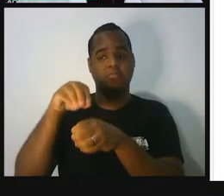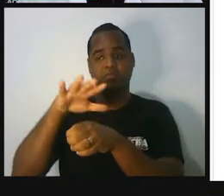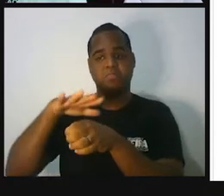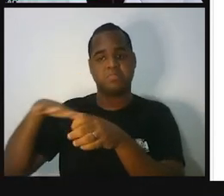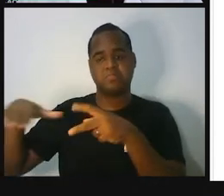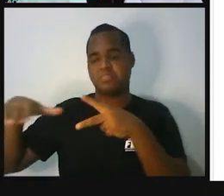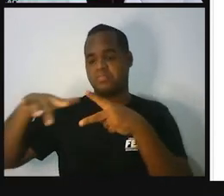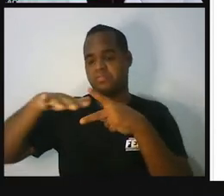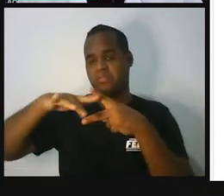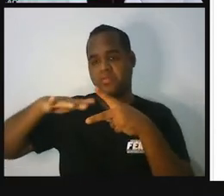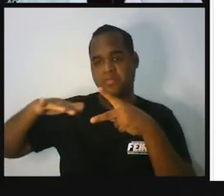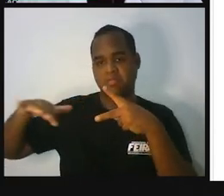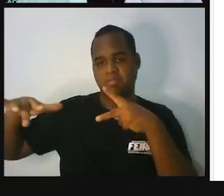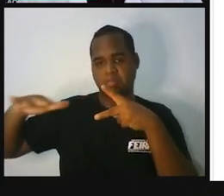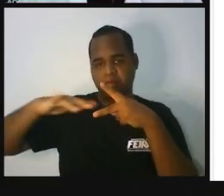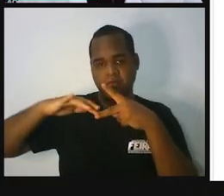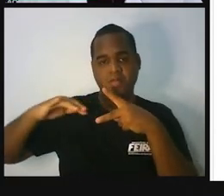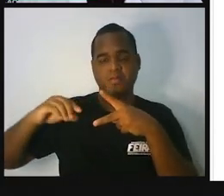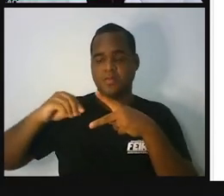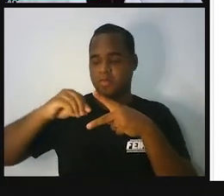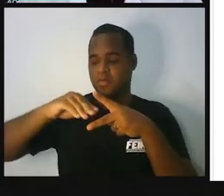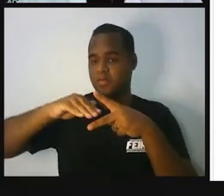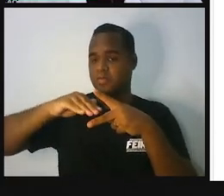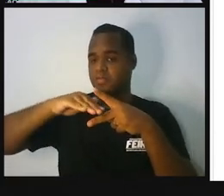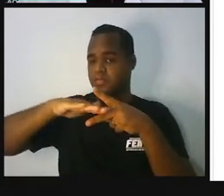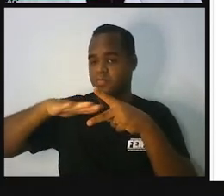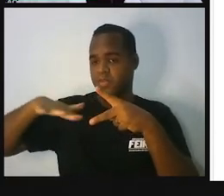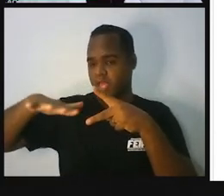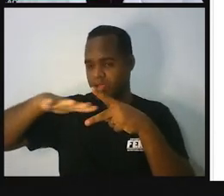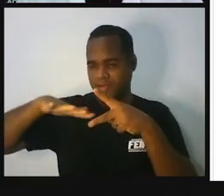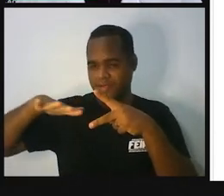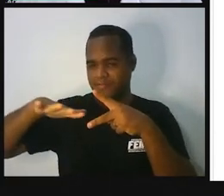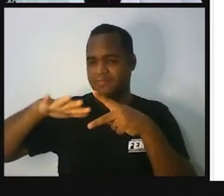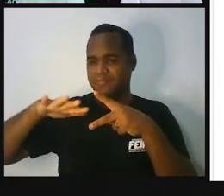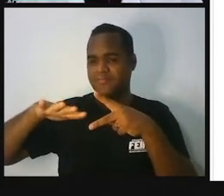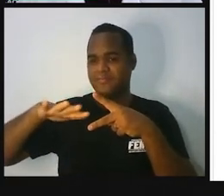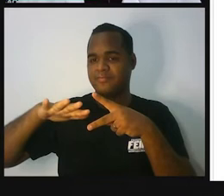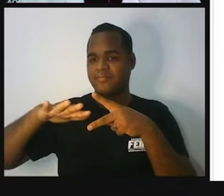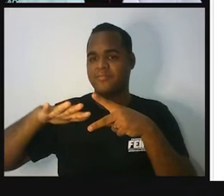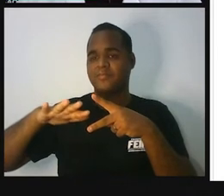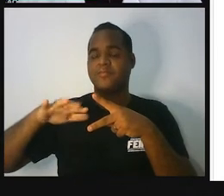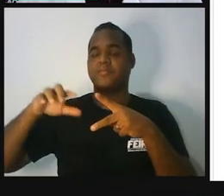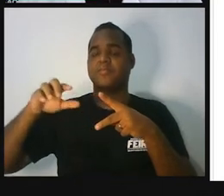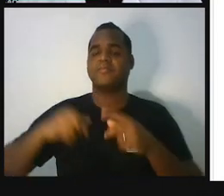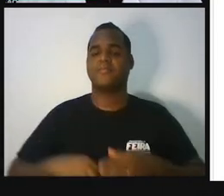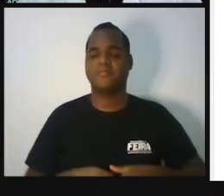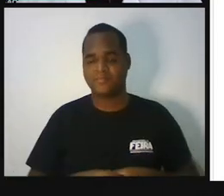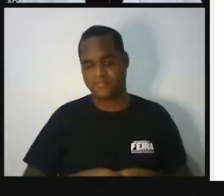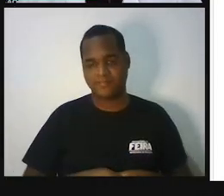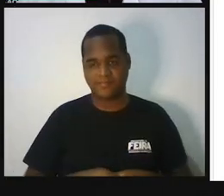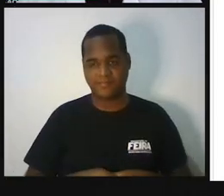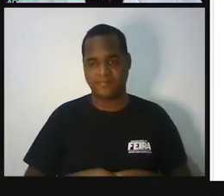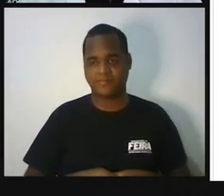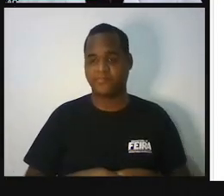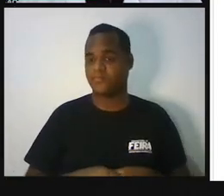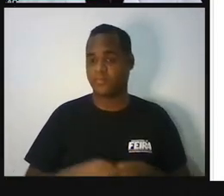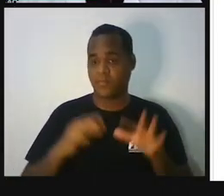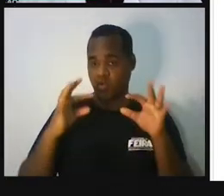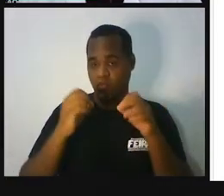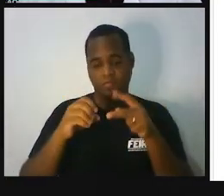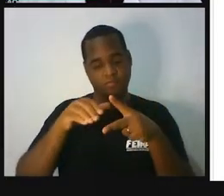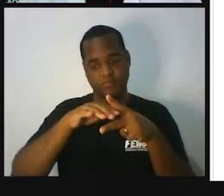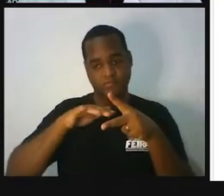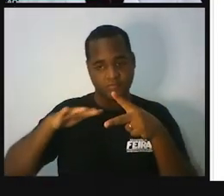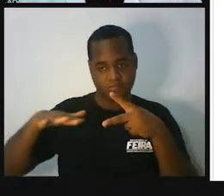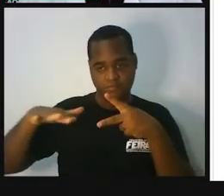ó todas essa parte que tá aqui dentro é abertura que essa semi-retas estão fazendo então toda essa região